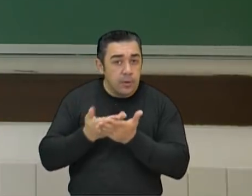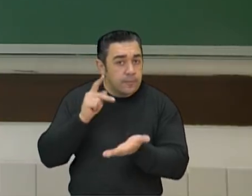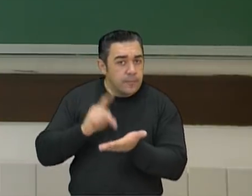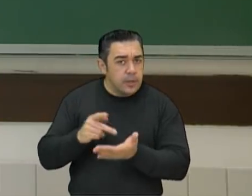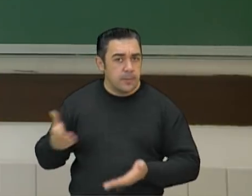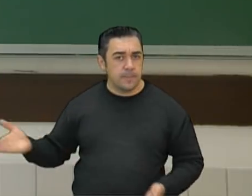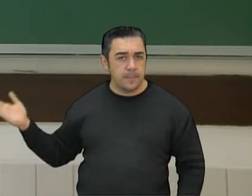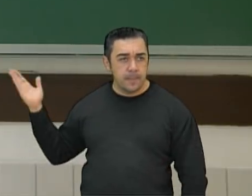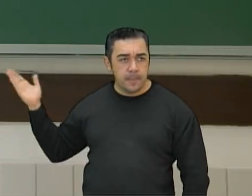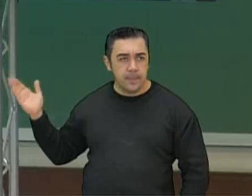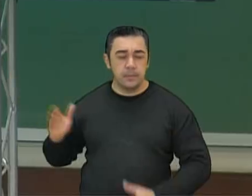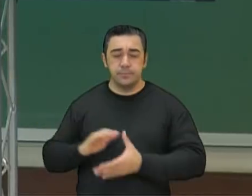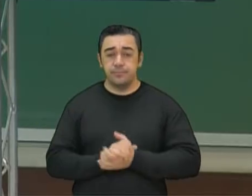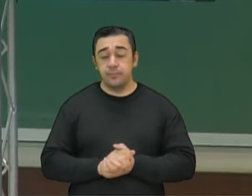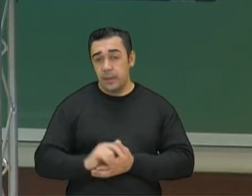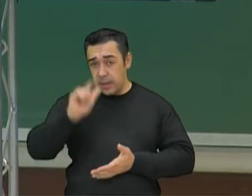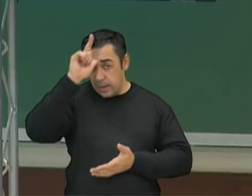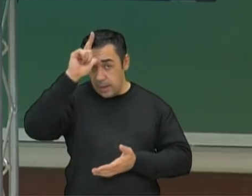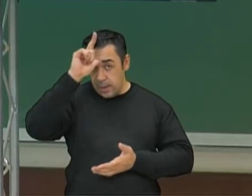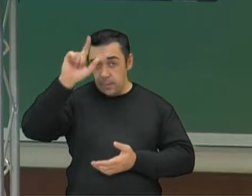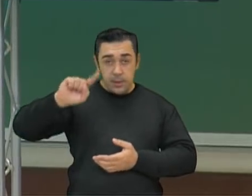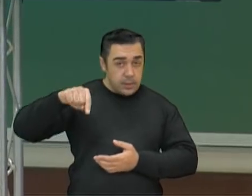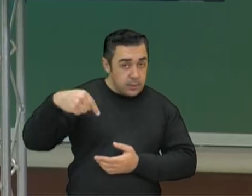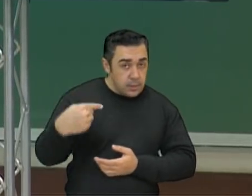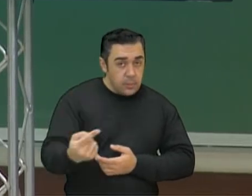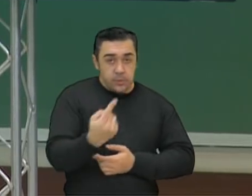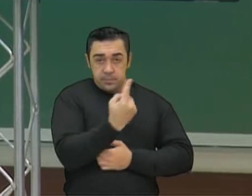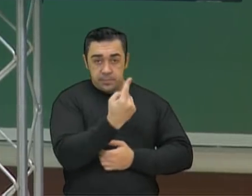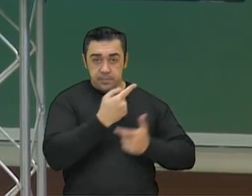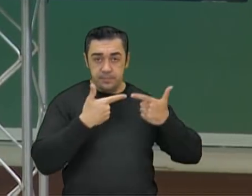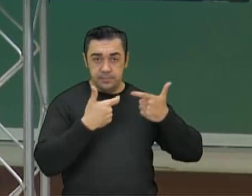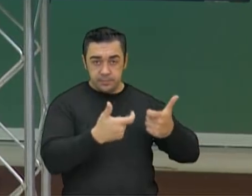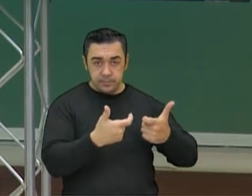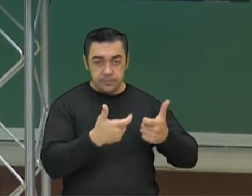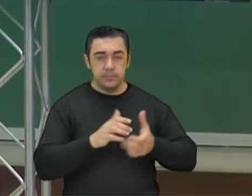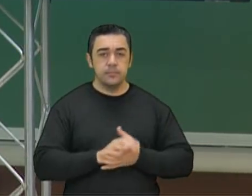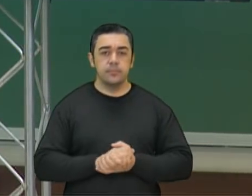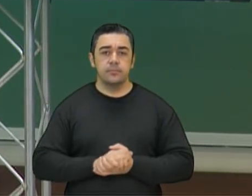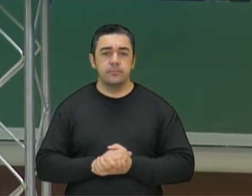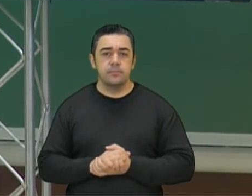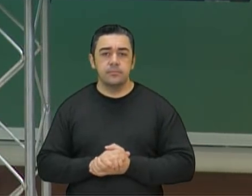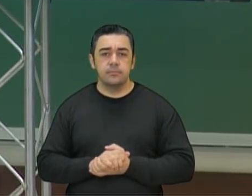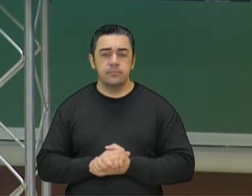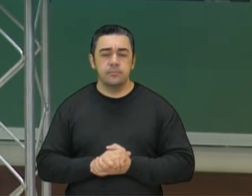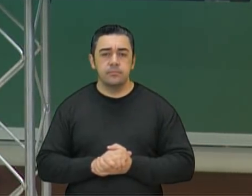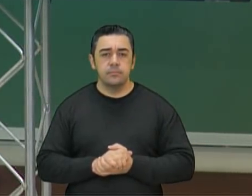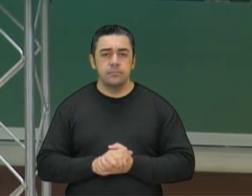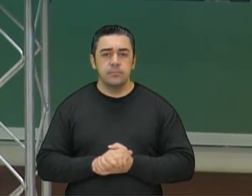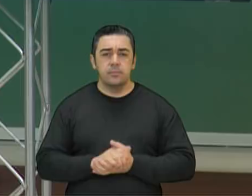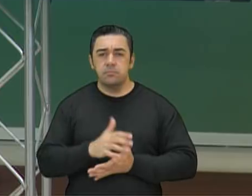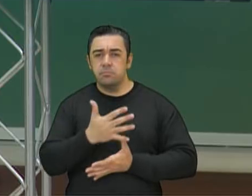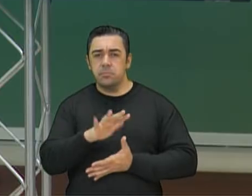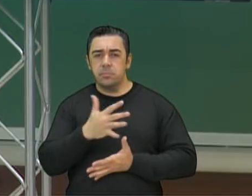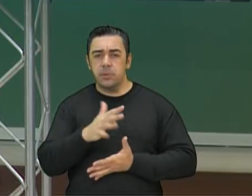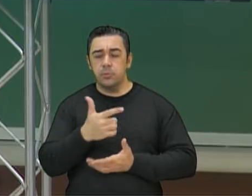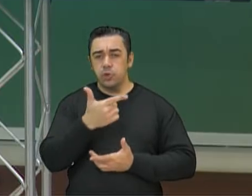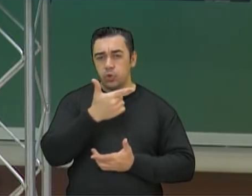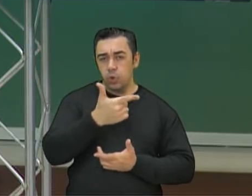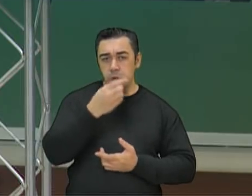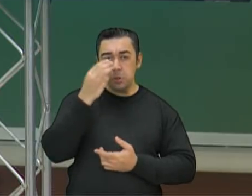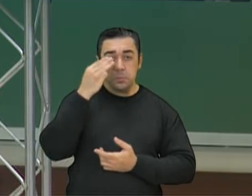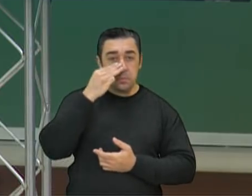verdade. A Alemanha, depois da Primeira Guerra Mundial, cerca de 2 milhões de